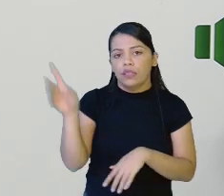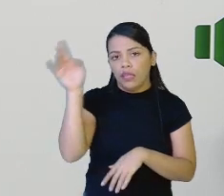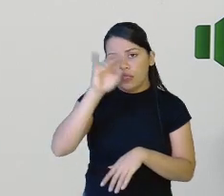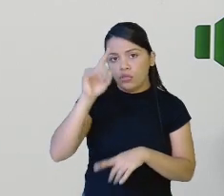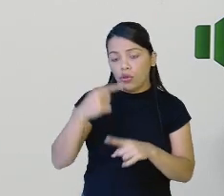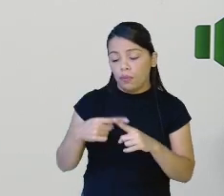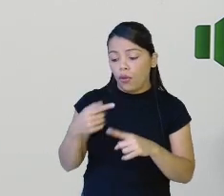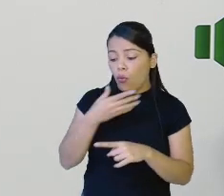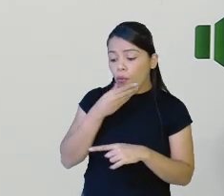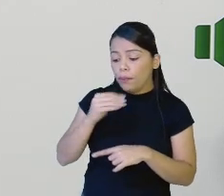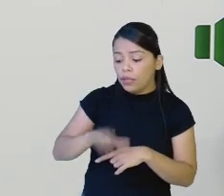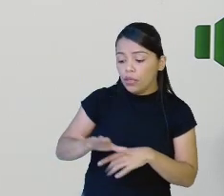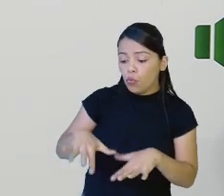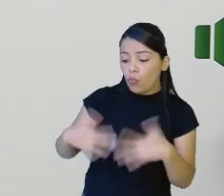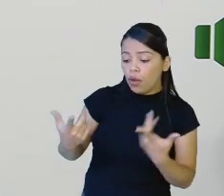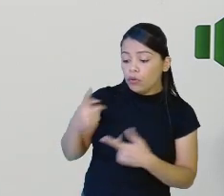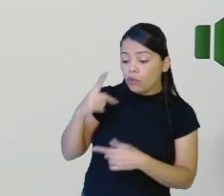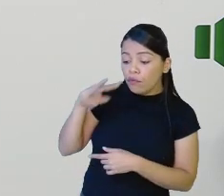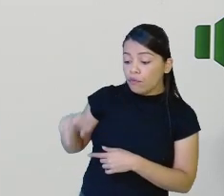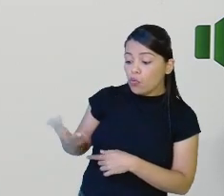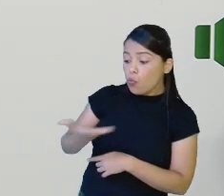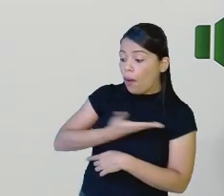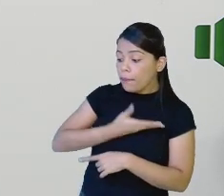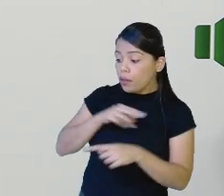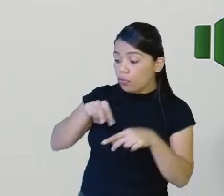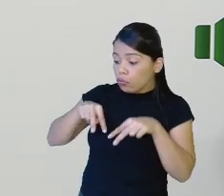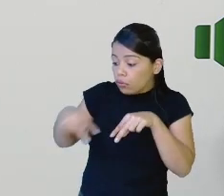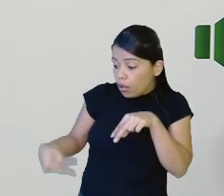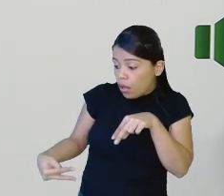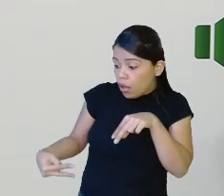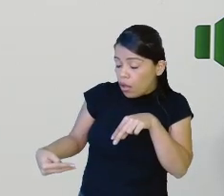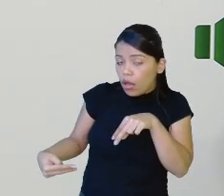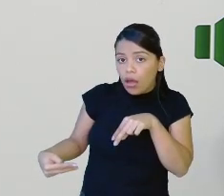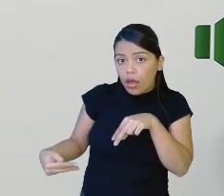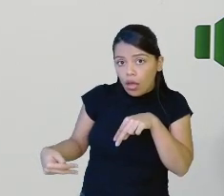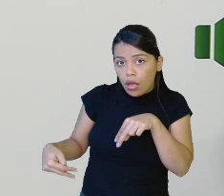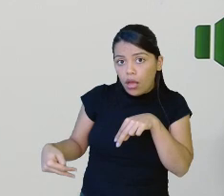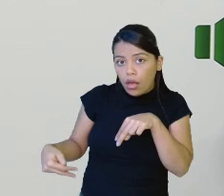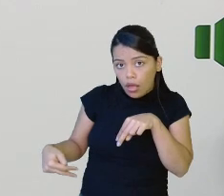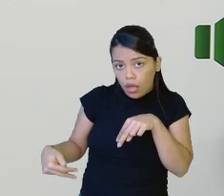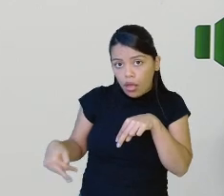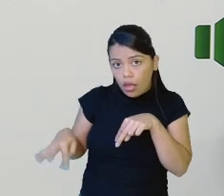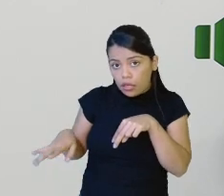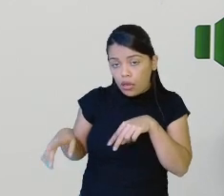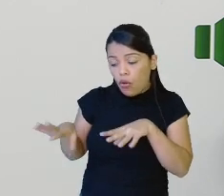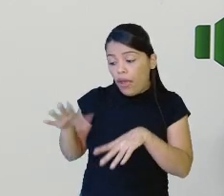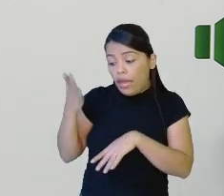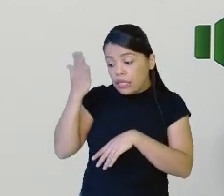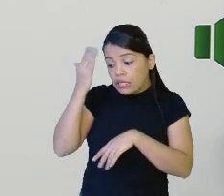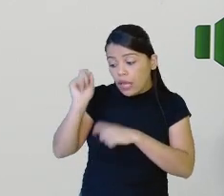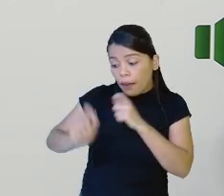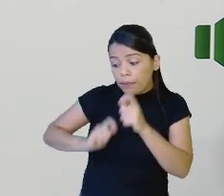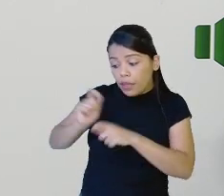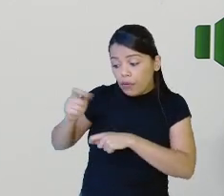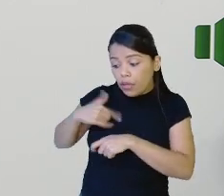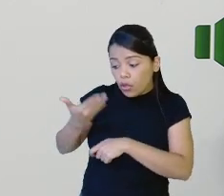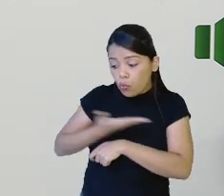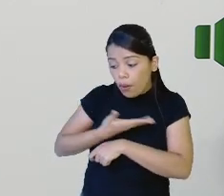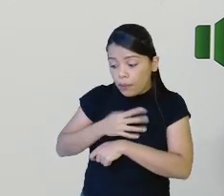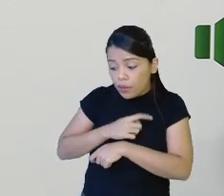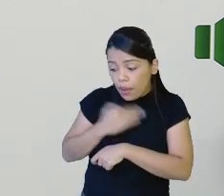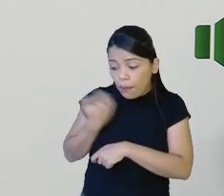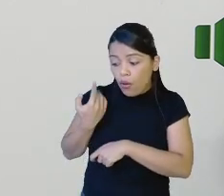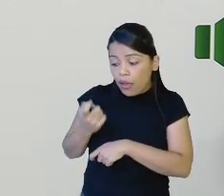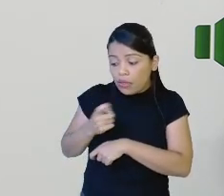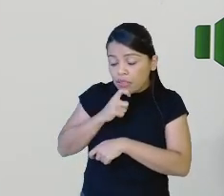seu coleguinha ali, ele ia morrer congelado. Então, mesmo sendo pequeno, frágil, ele tirou o seu patins,